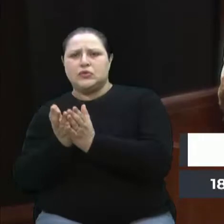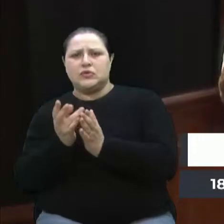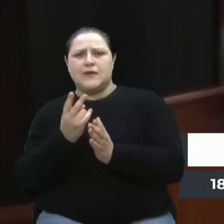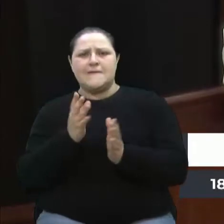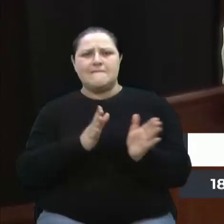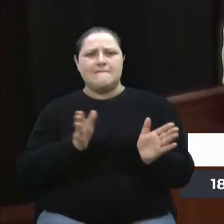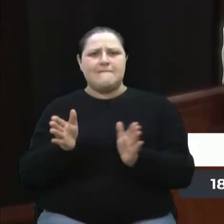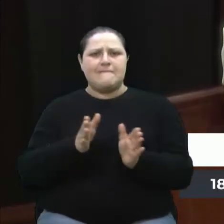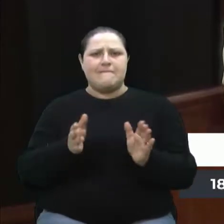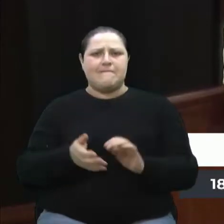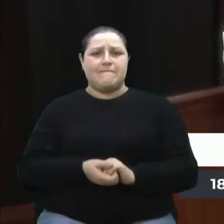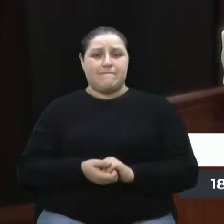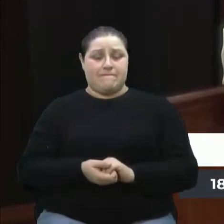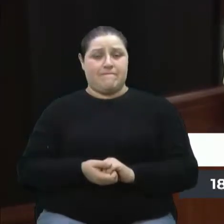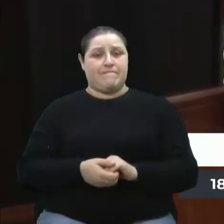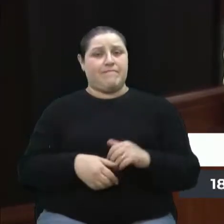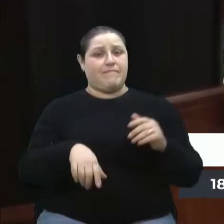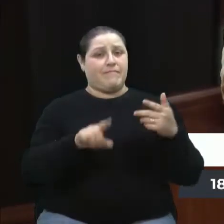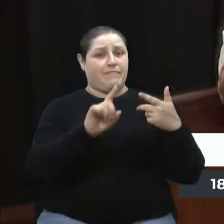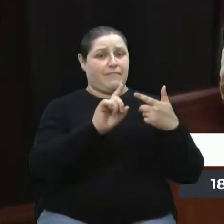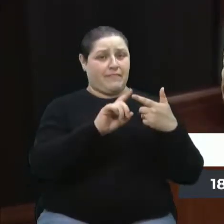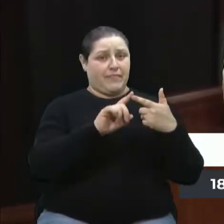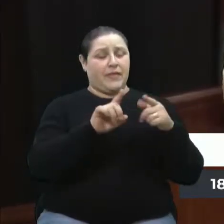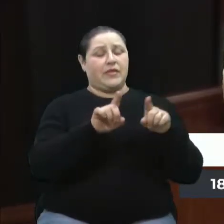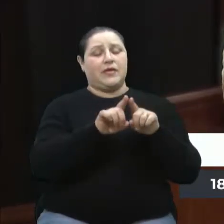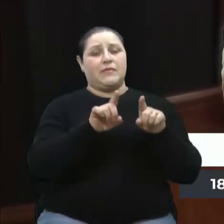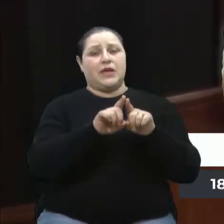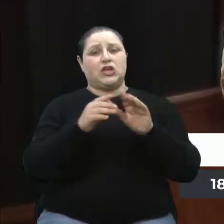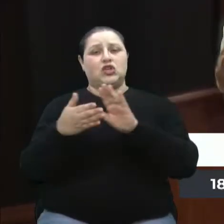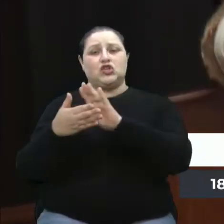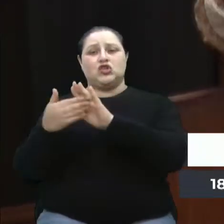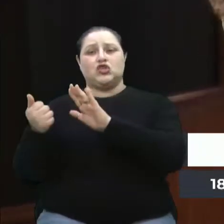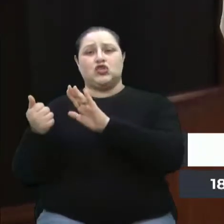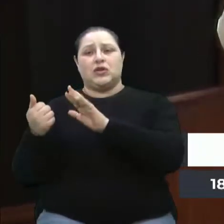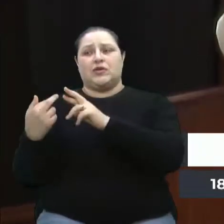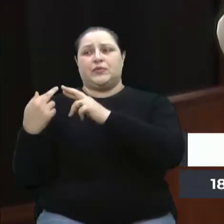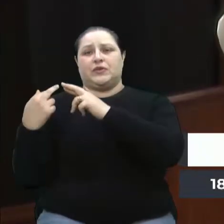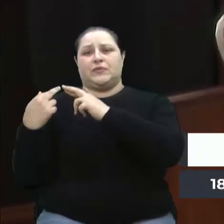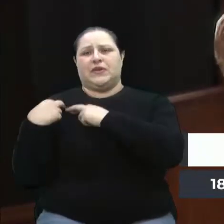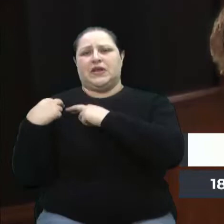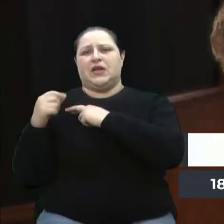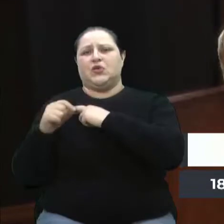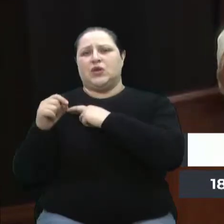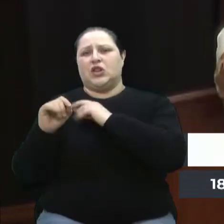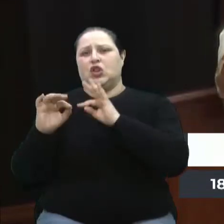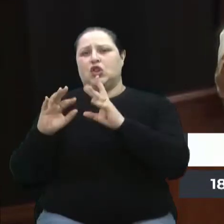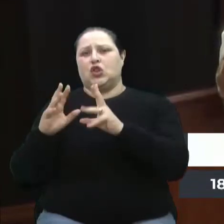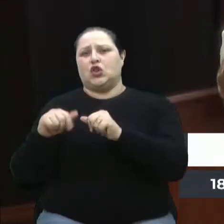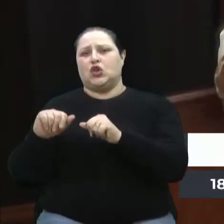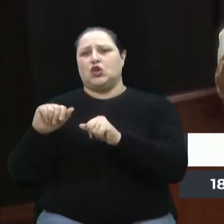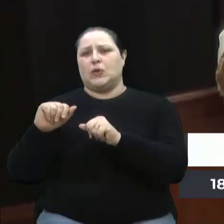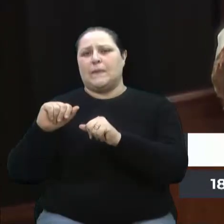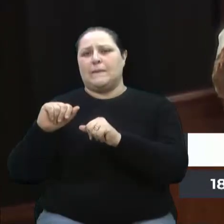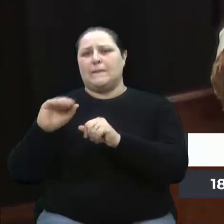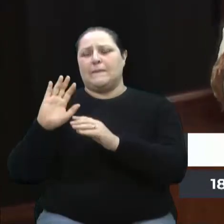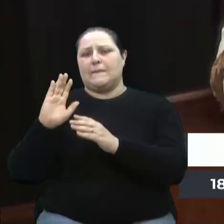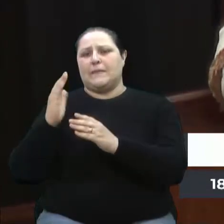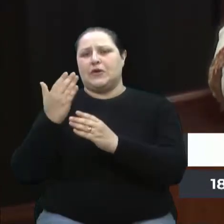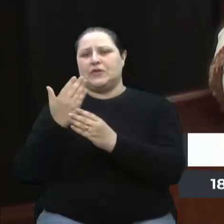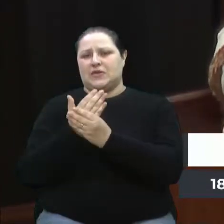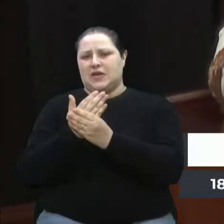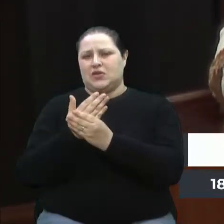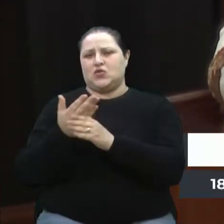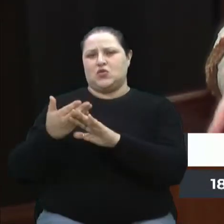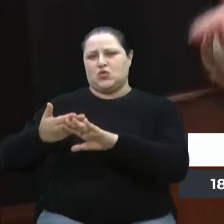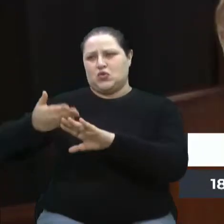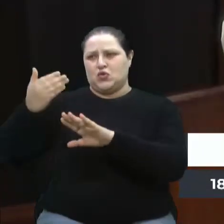ela isenta todas aqueles processos anteriores que já existem